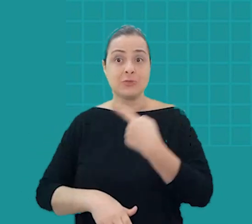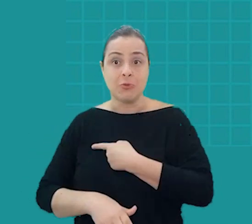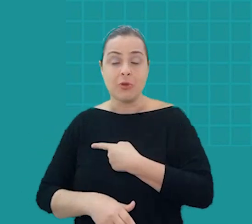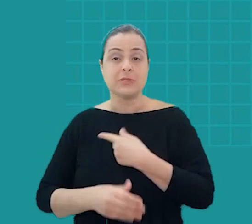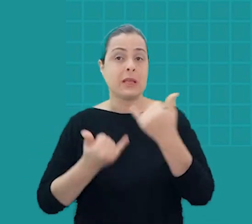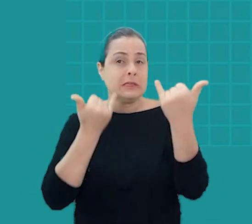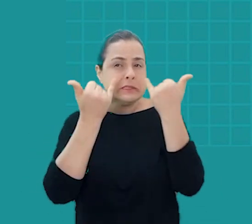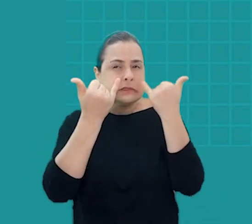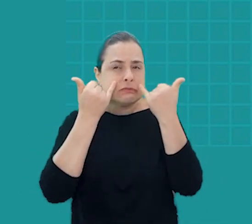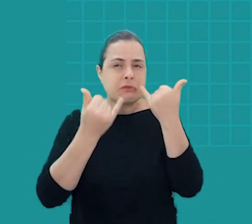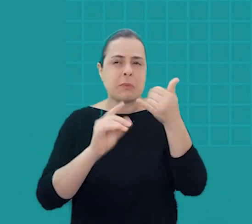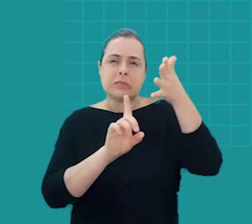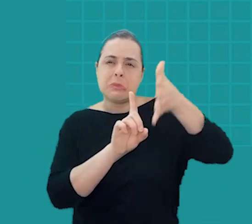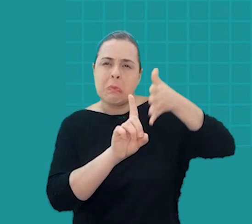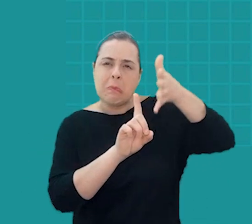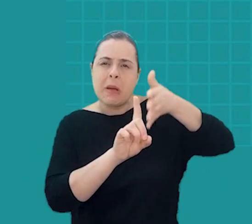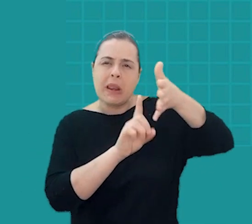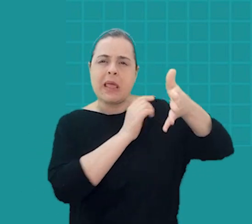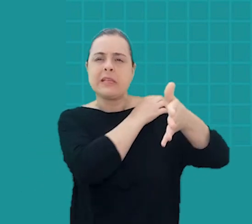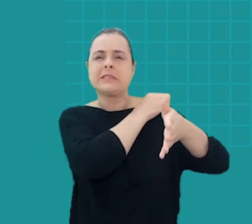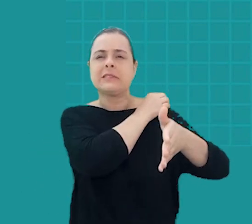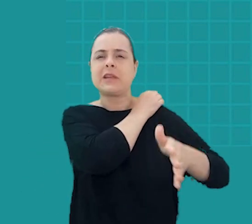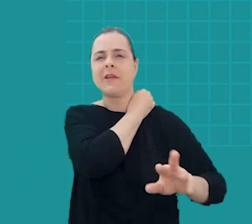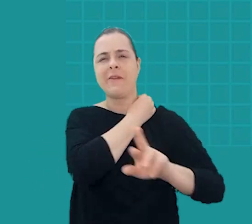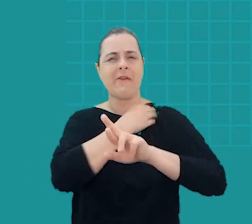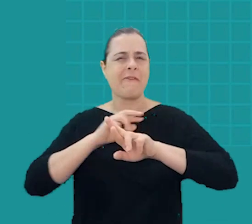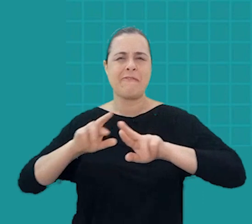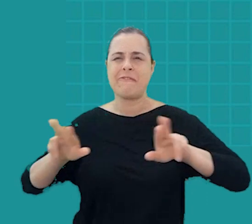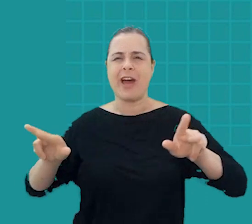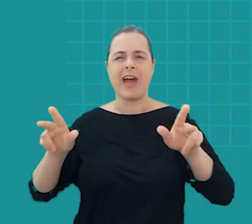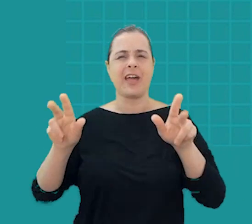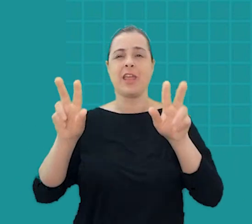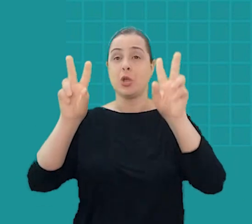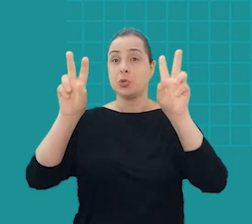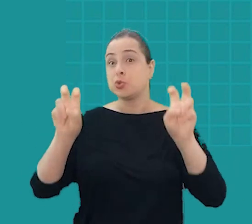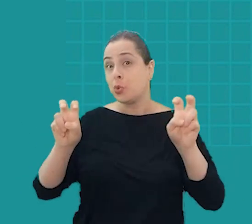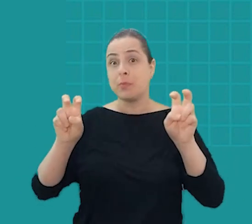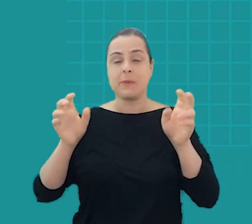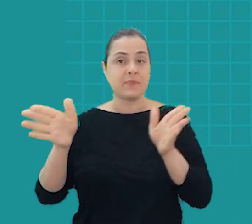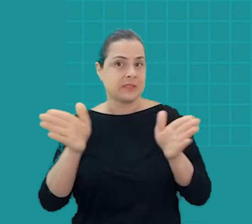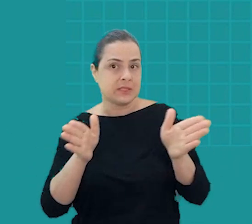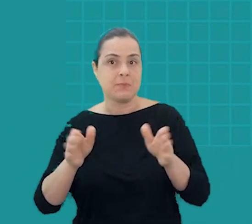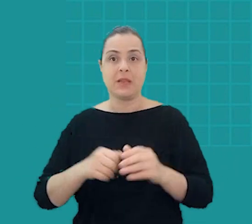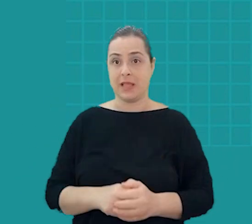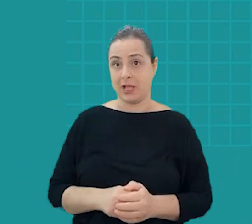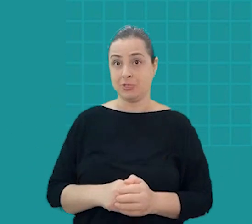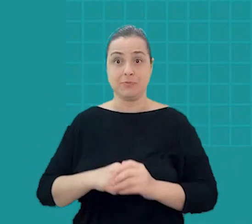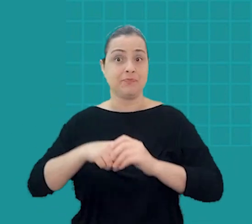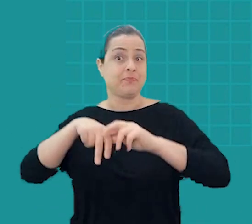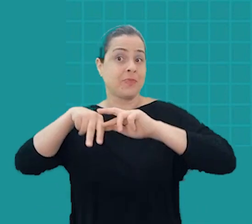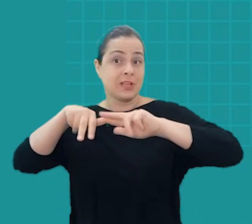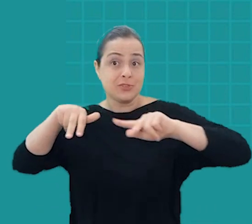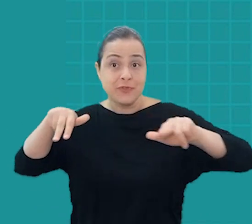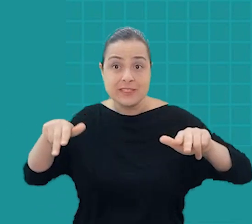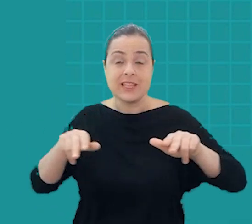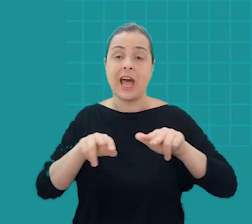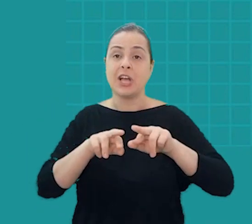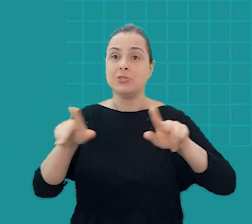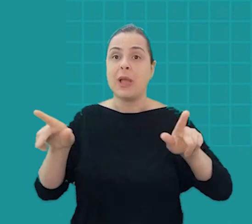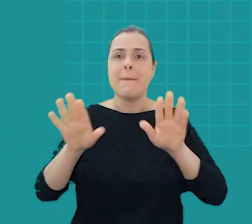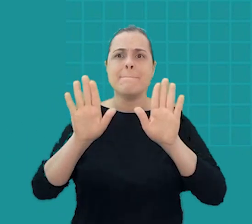tem muita palestra de acessibilidade ou até diversidade, muito só, mas quantas vezes você pergunta